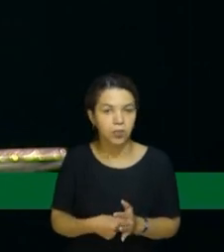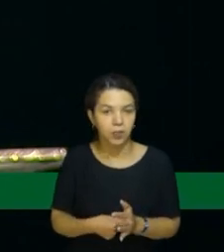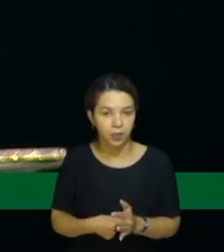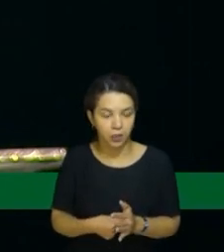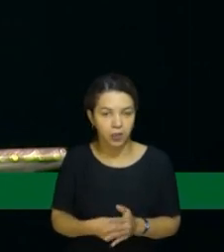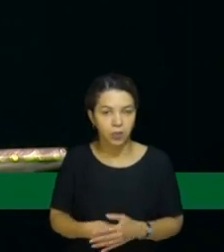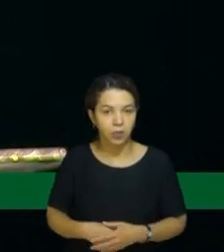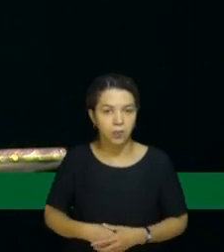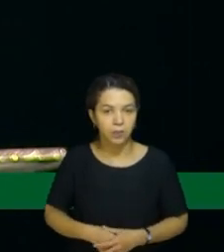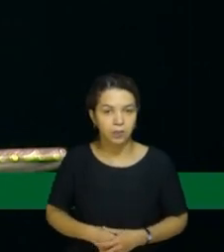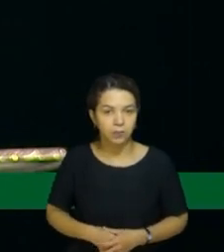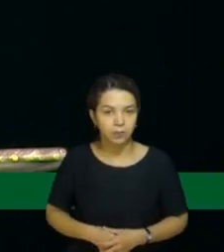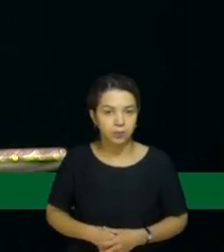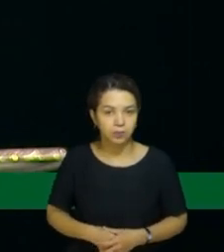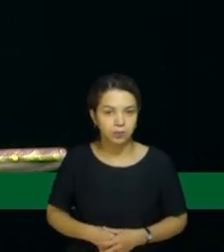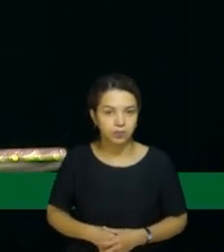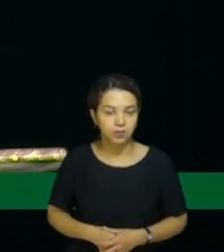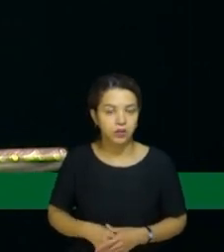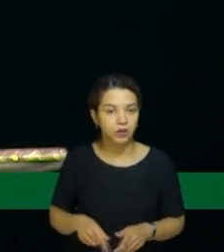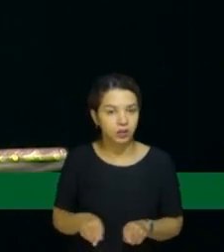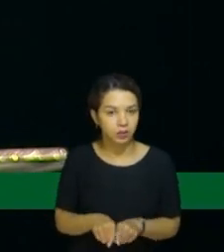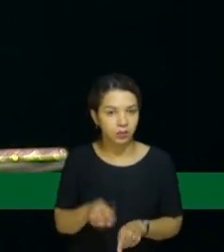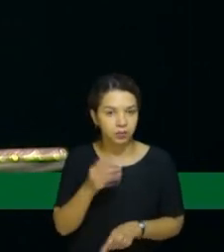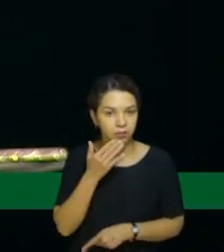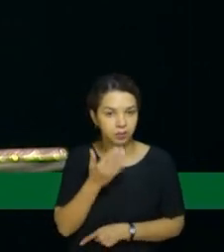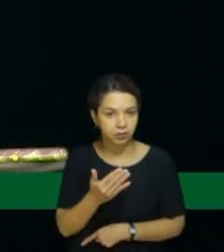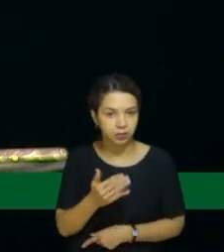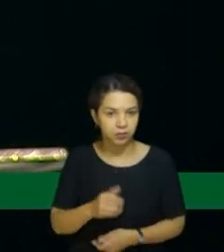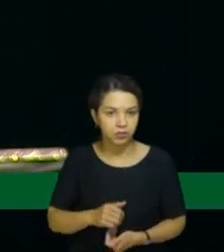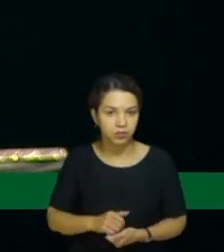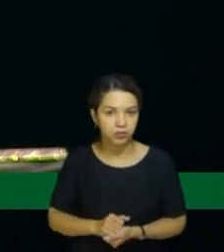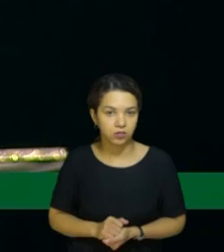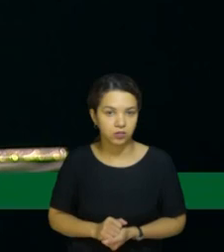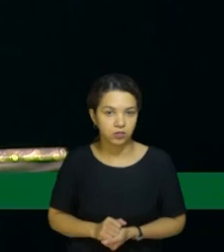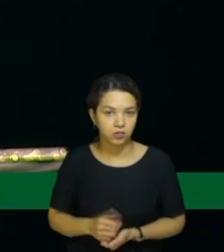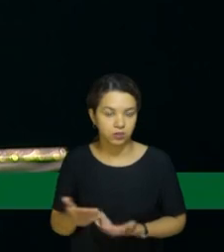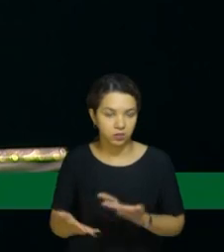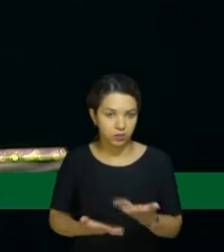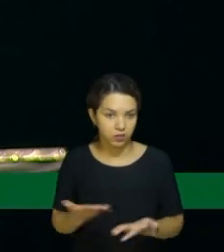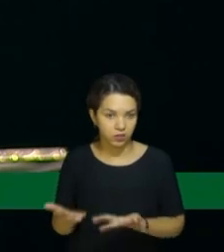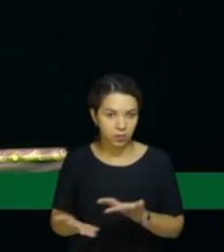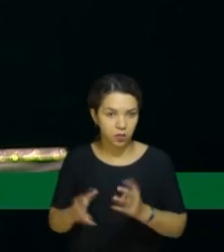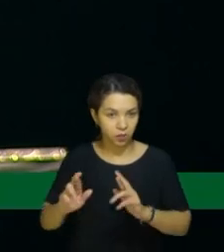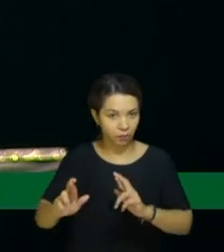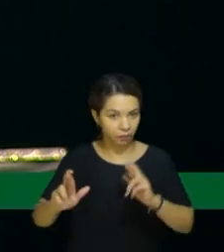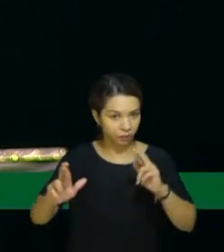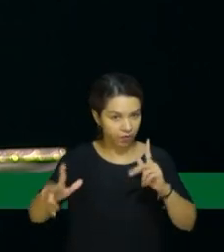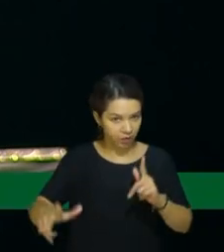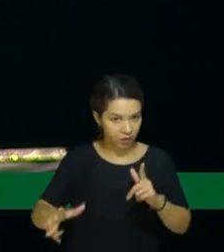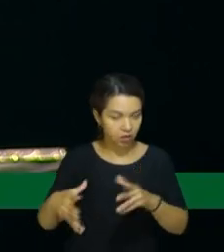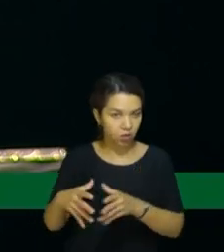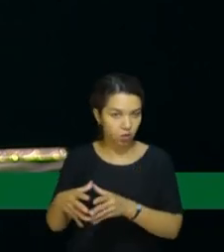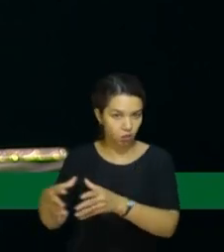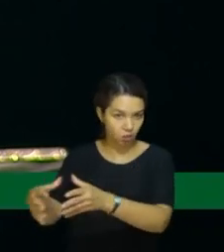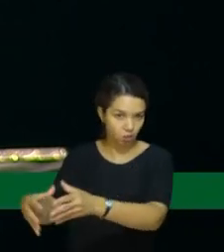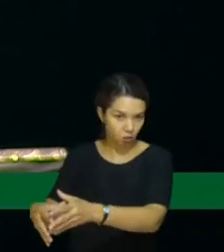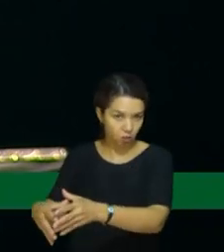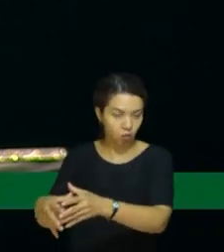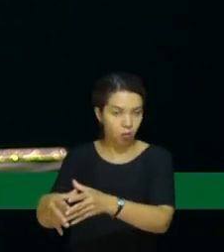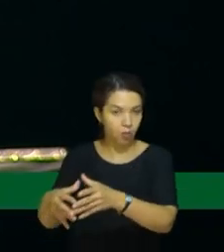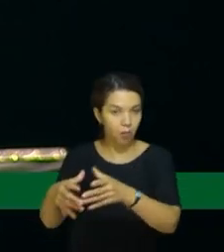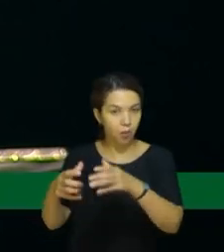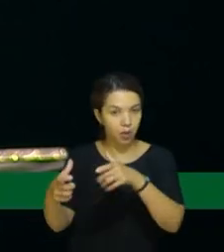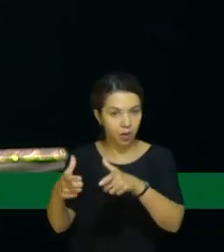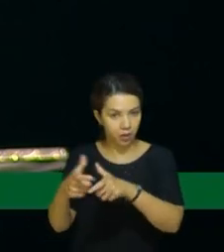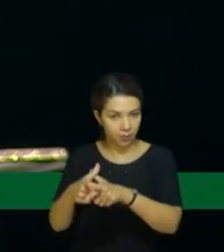nós tivemos significativos pleitos como o tratamento diferenciado e favorecido das Micro e Pequenas Empresas que